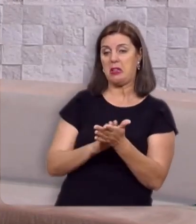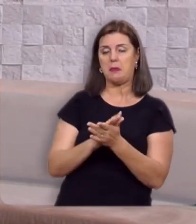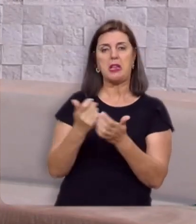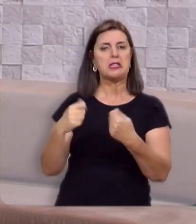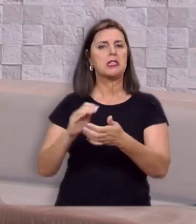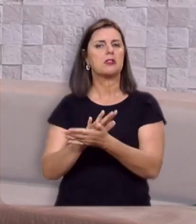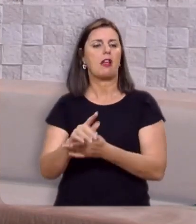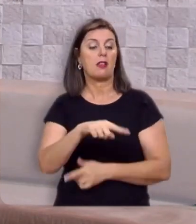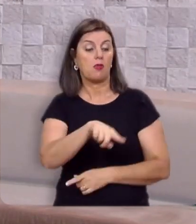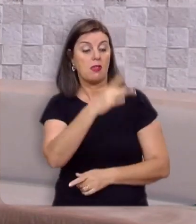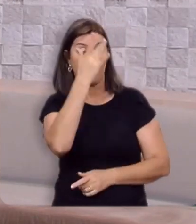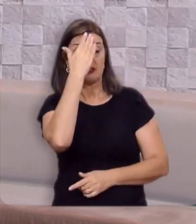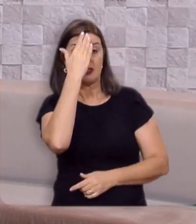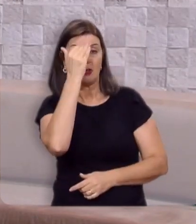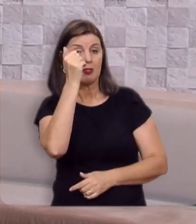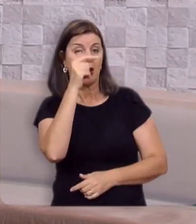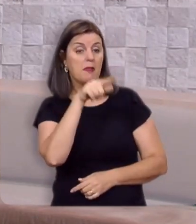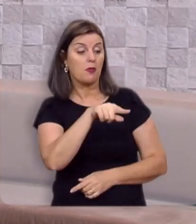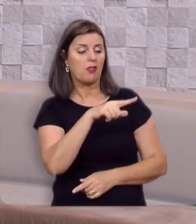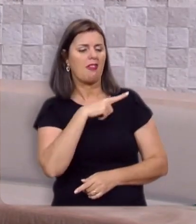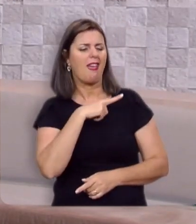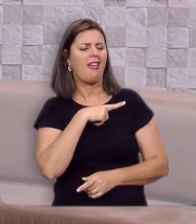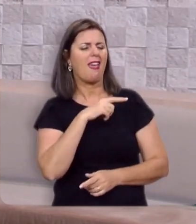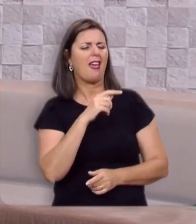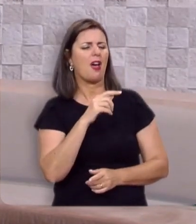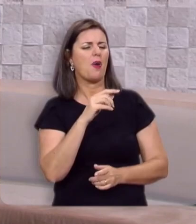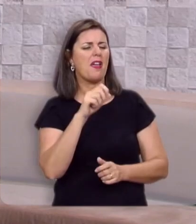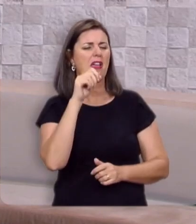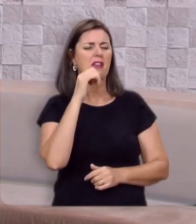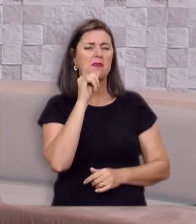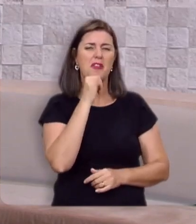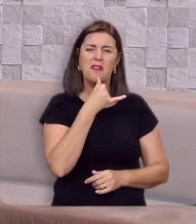sim, miserável, pobre, cego e nu.